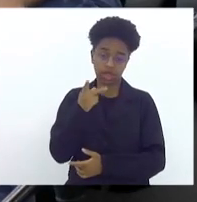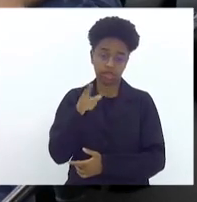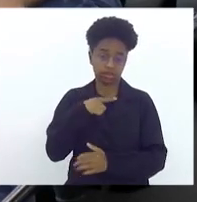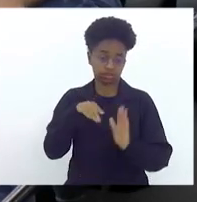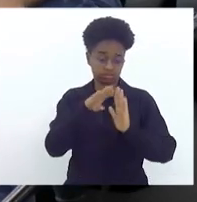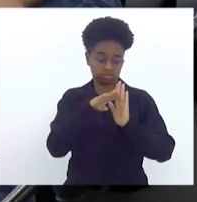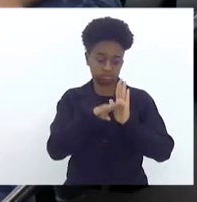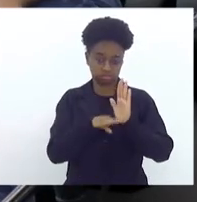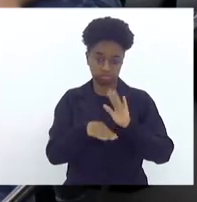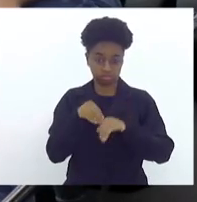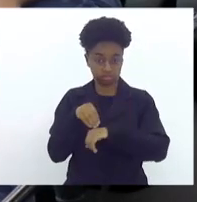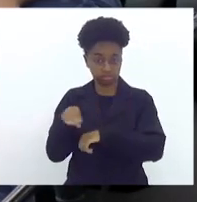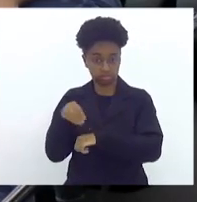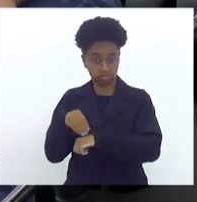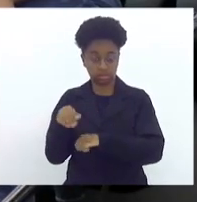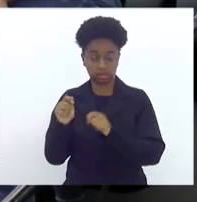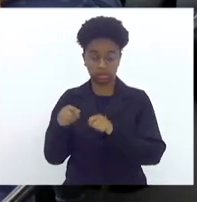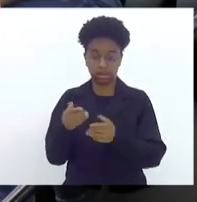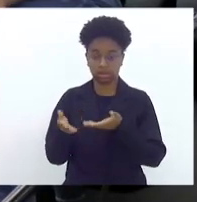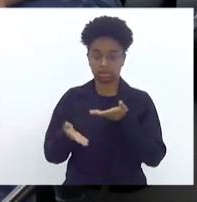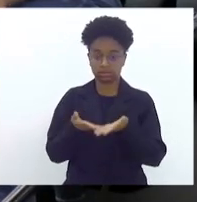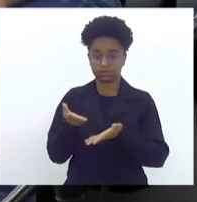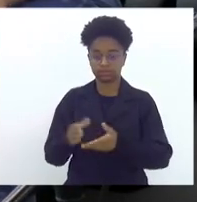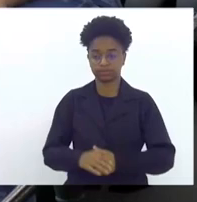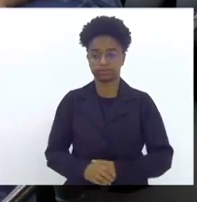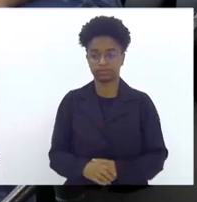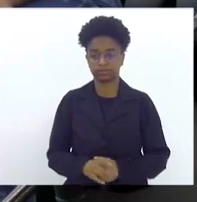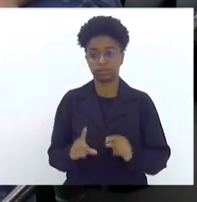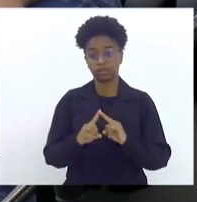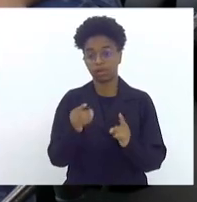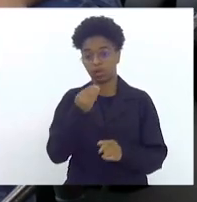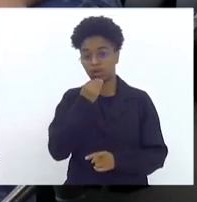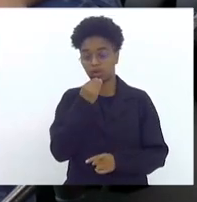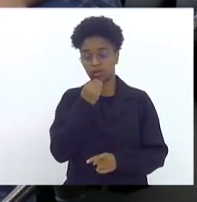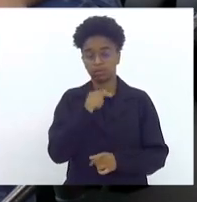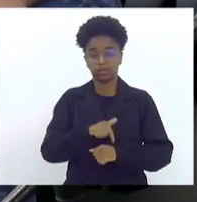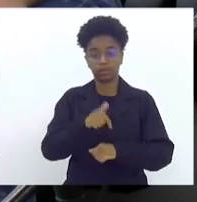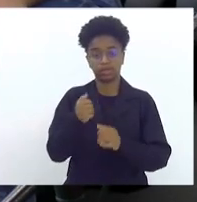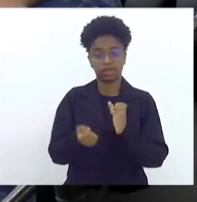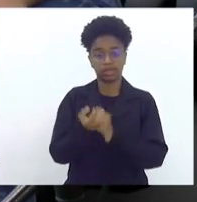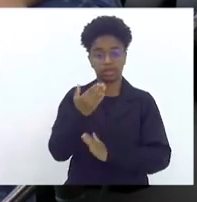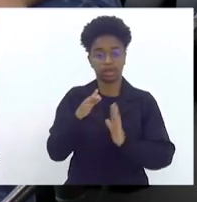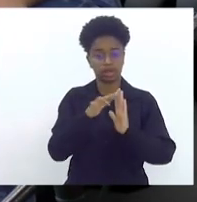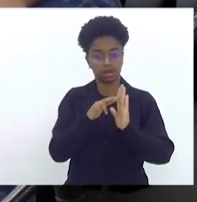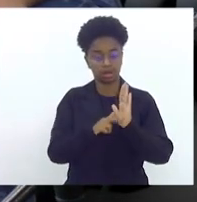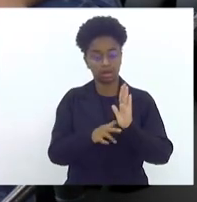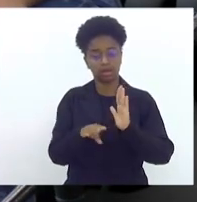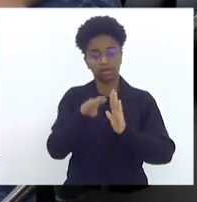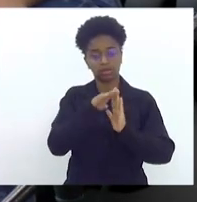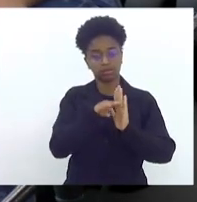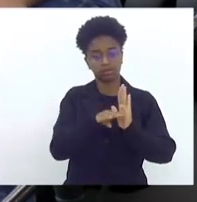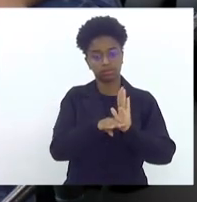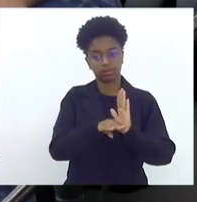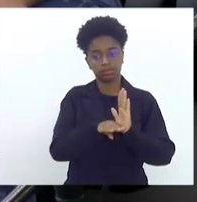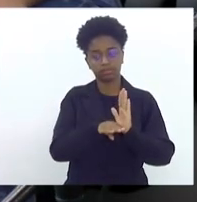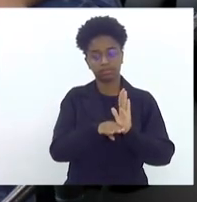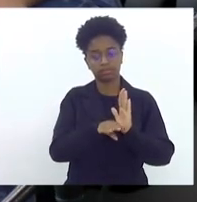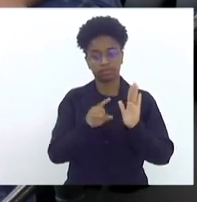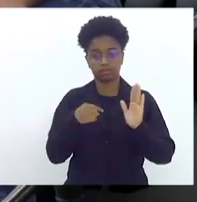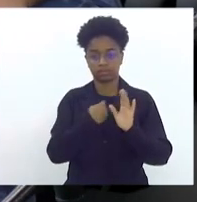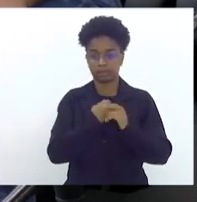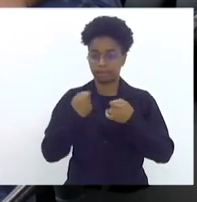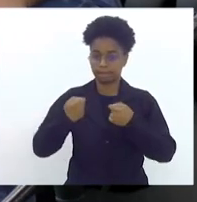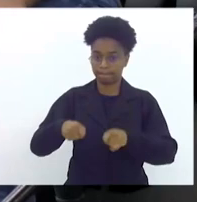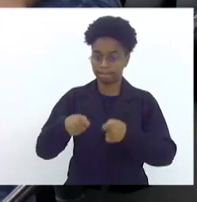roteiro aqui e passar para ele fazer esse atendimento agora é claro que para a criação desses protocolos desses roteiros a